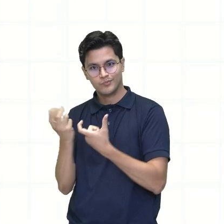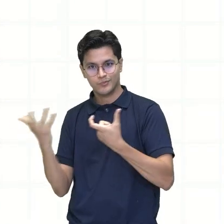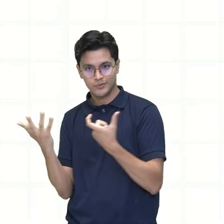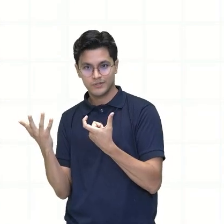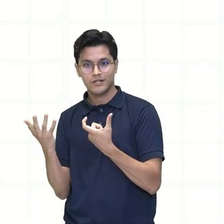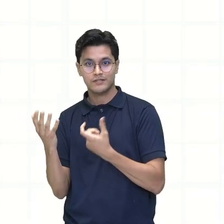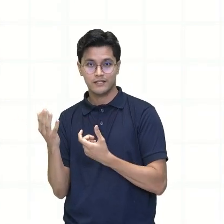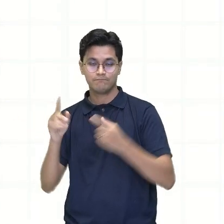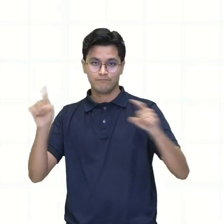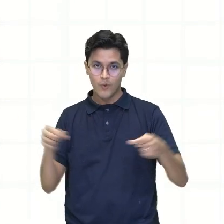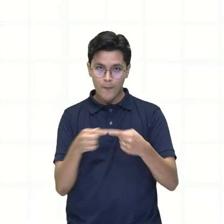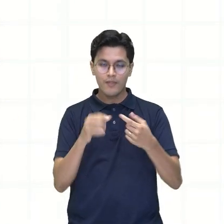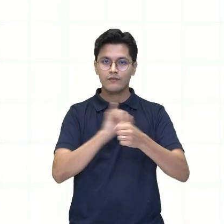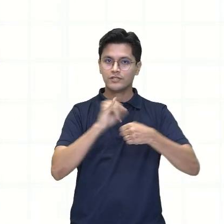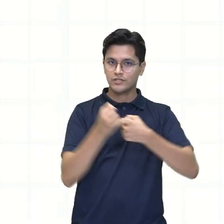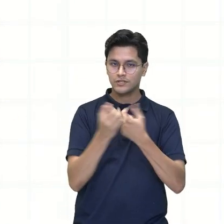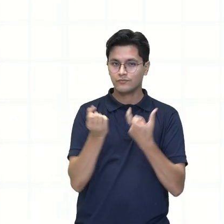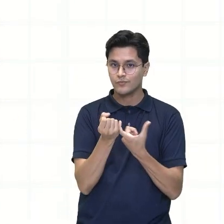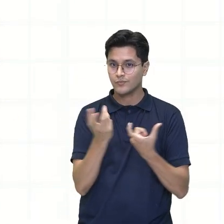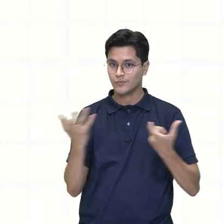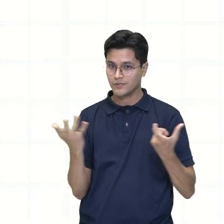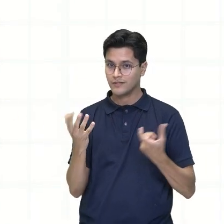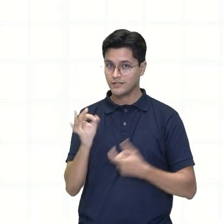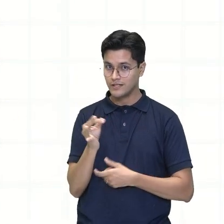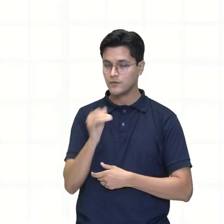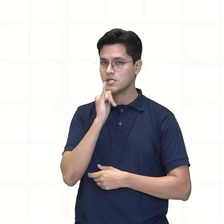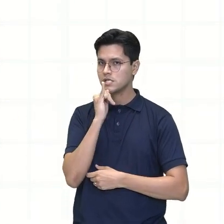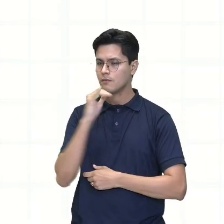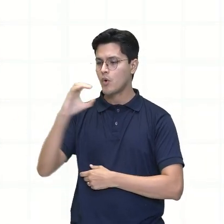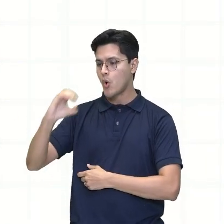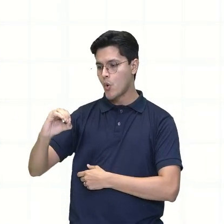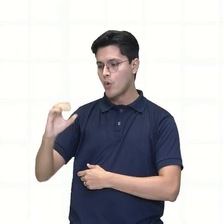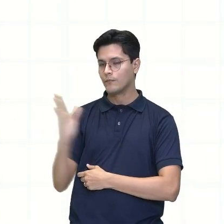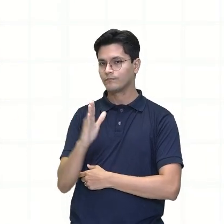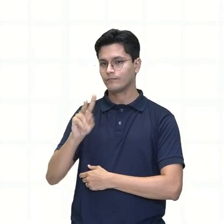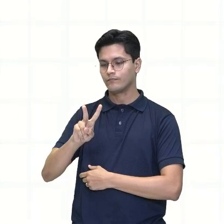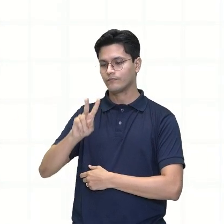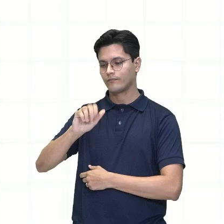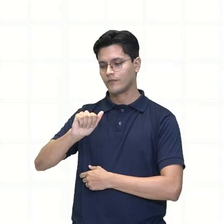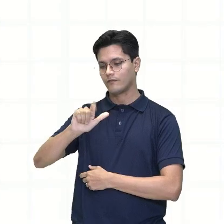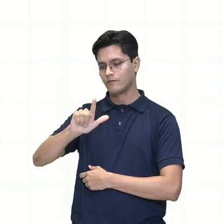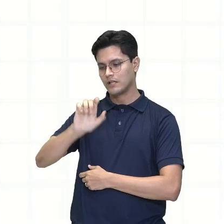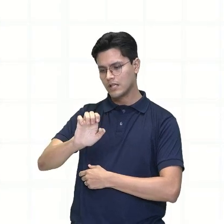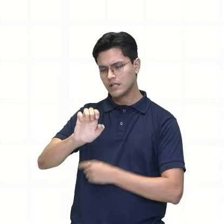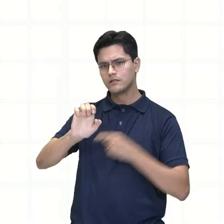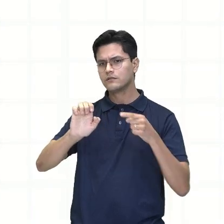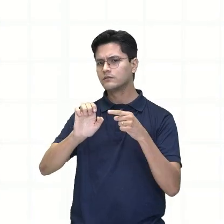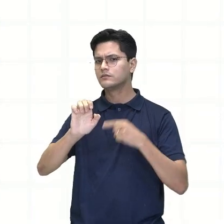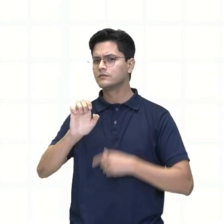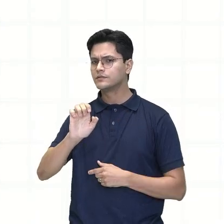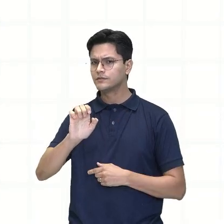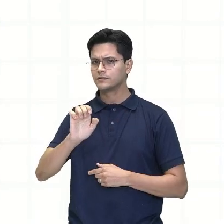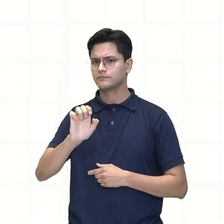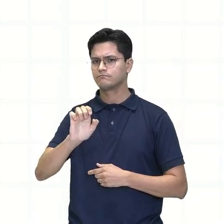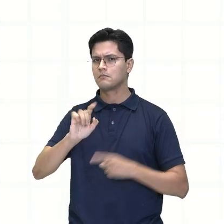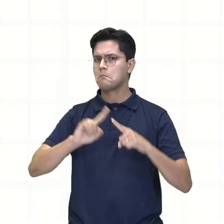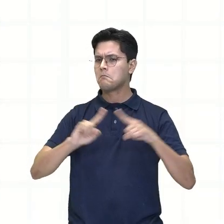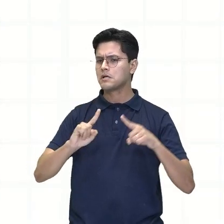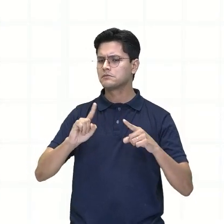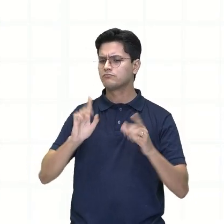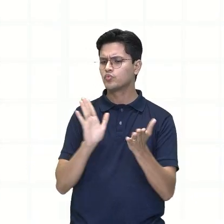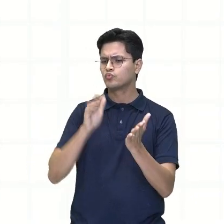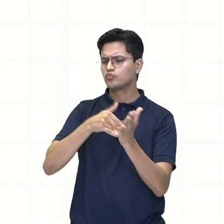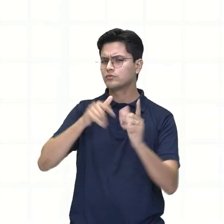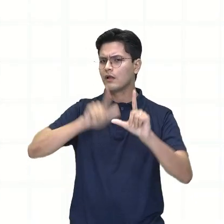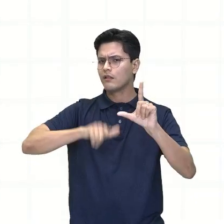o vale. Então, se é o vale... professora, mas aqui, ó, vale termina com E e tal, não sei o quê. Gente, nem